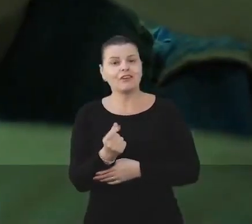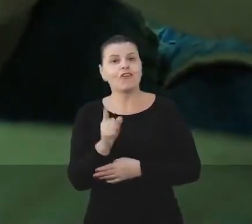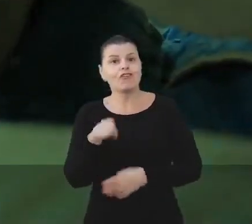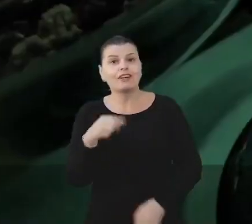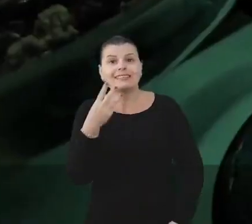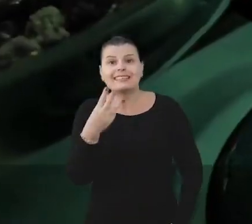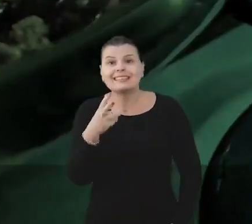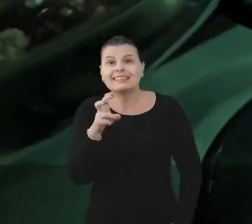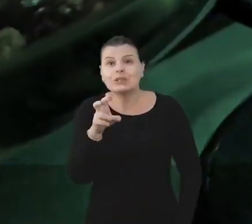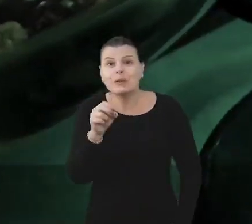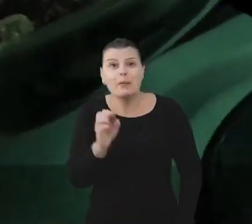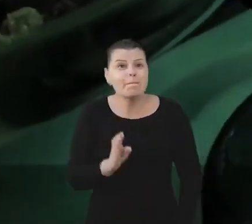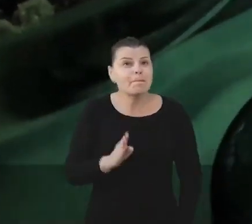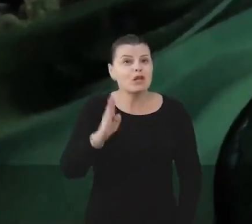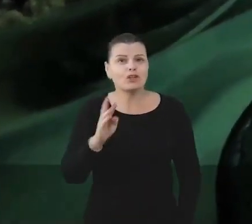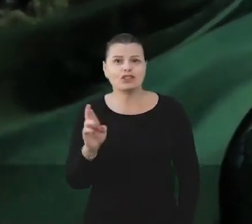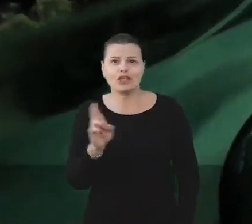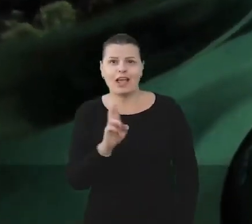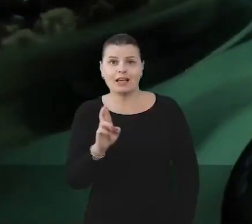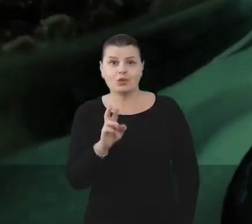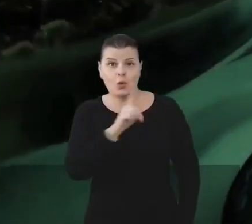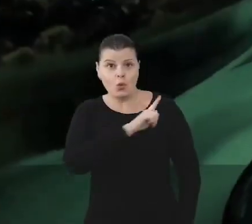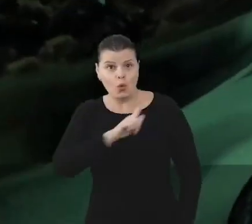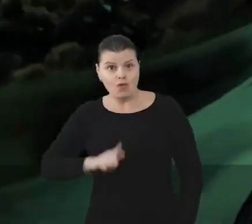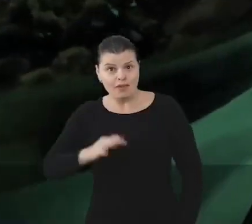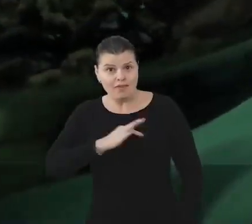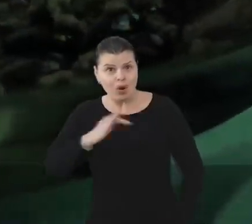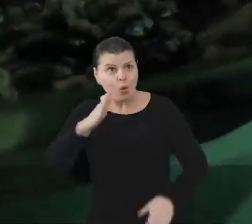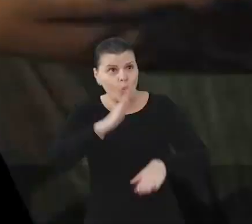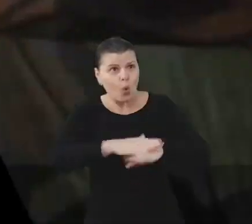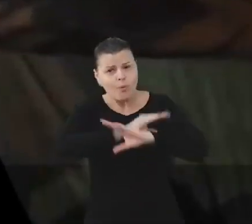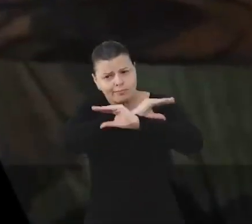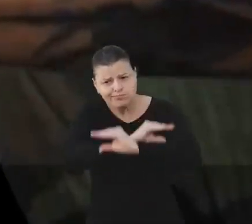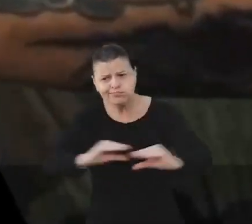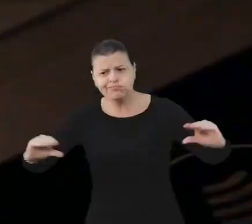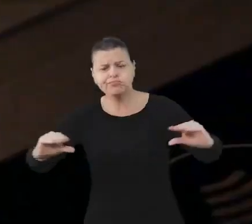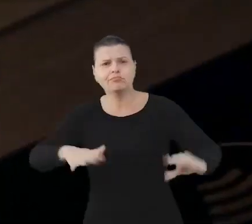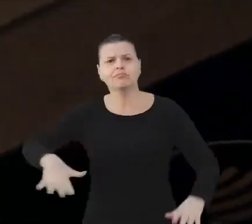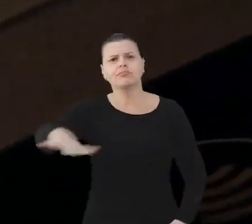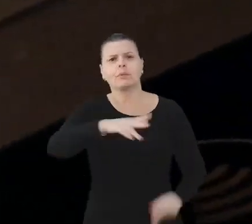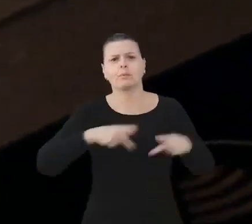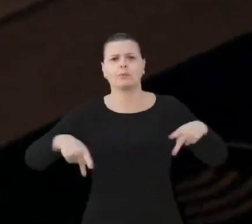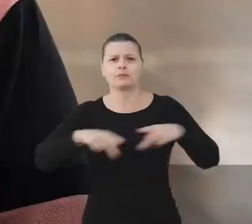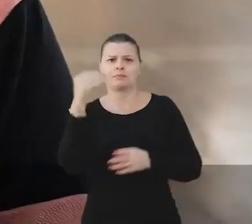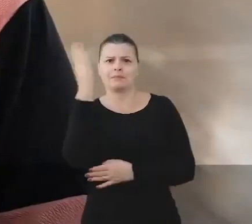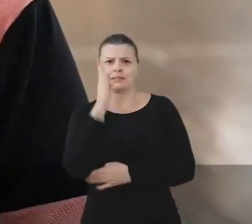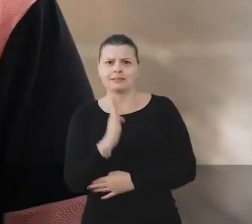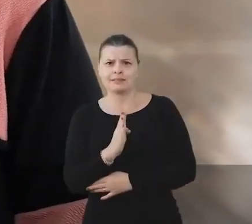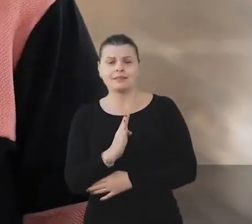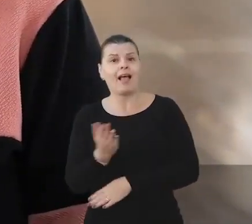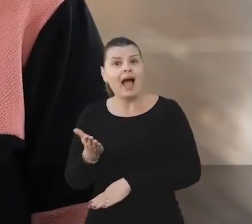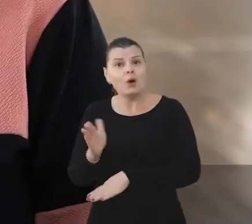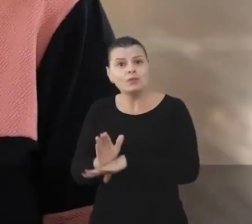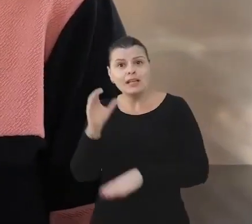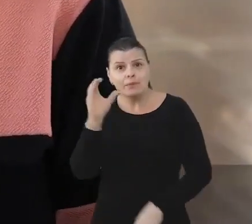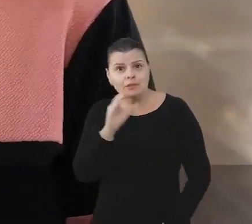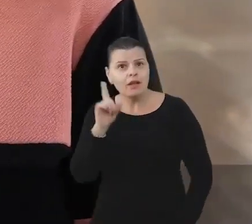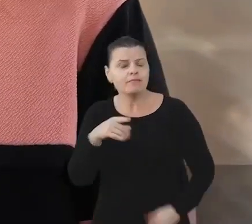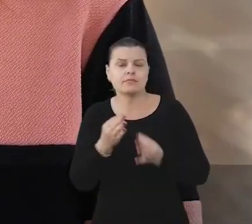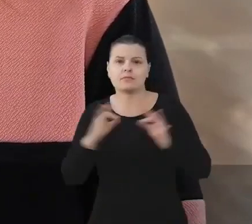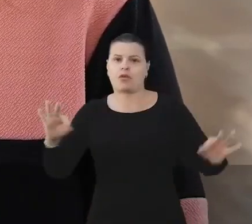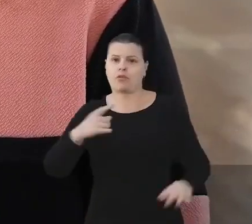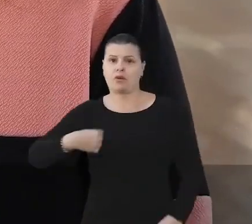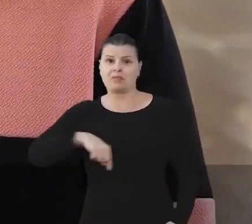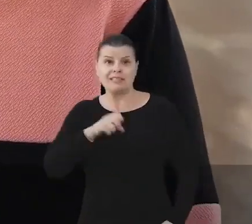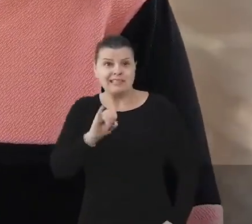Foram 355 bilhões de reais repassados pelo governo federal à população brasileira. O auxílio emergencial foi a salvação